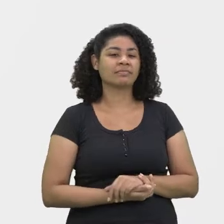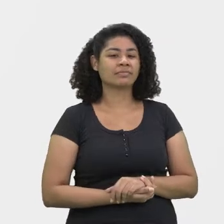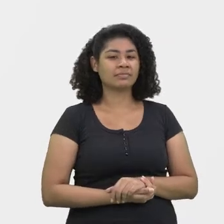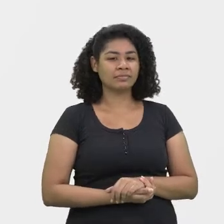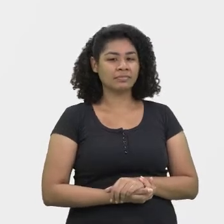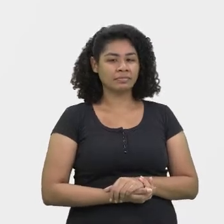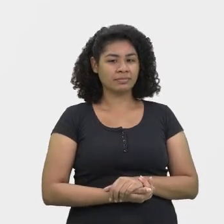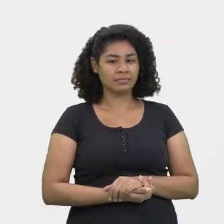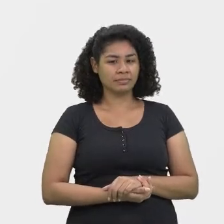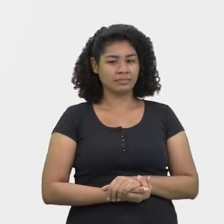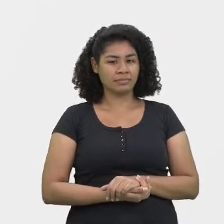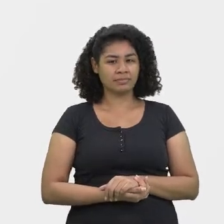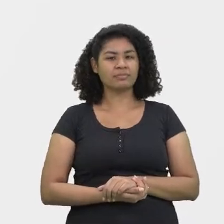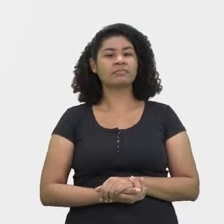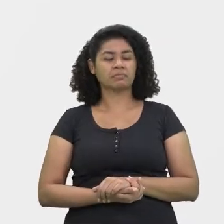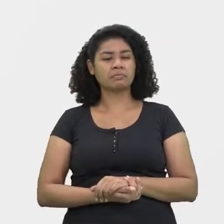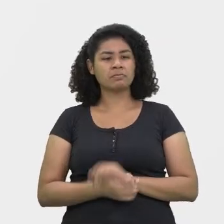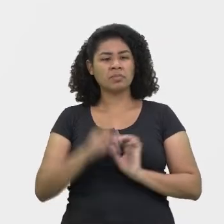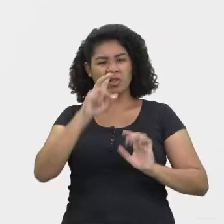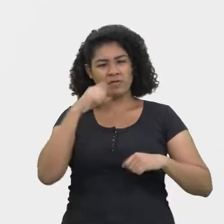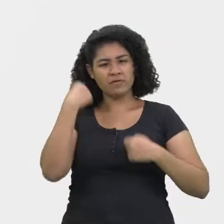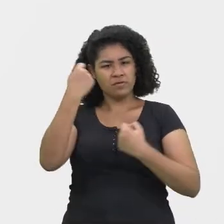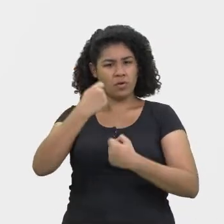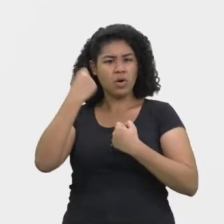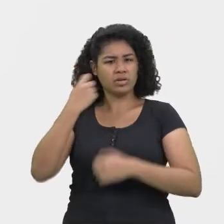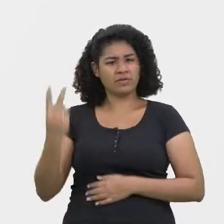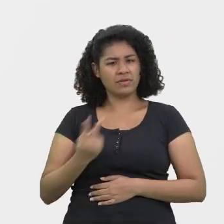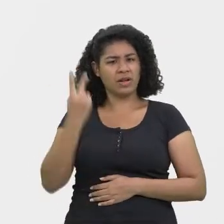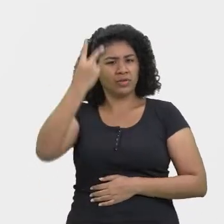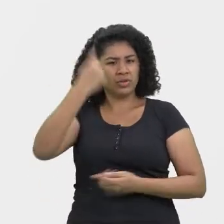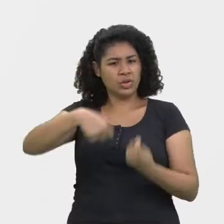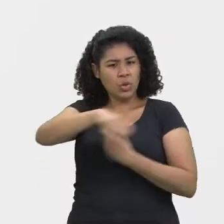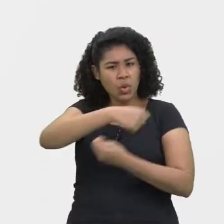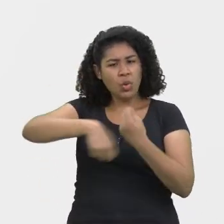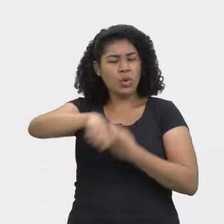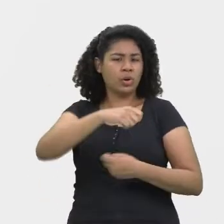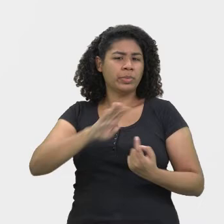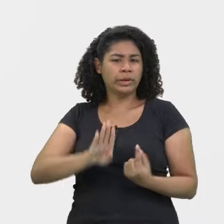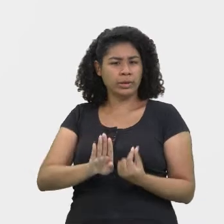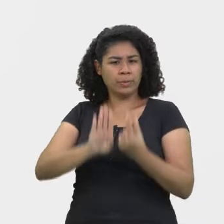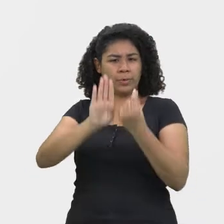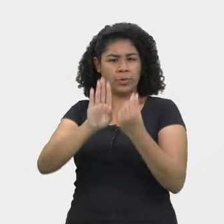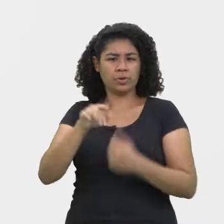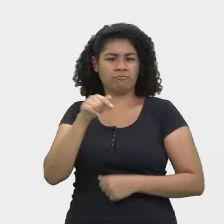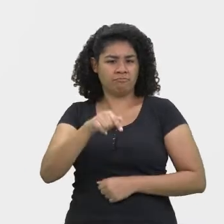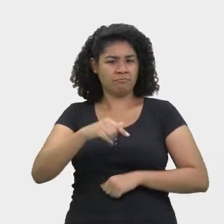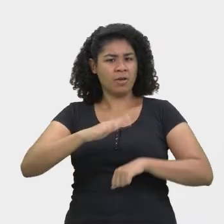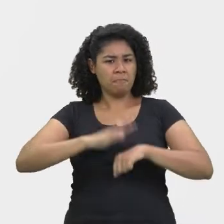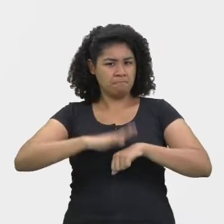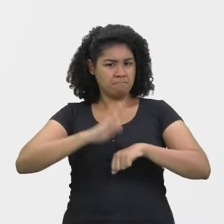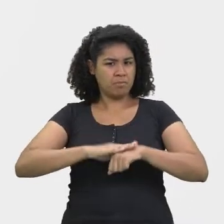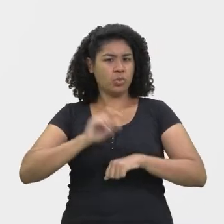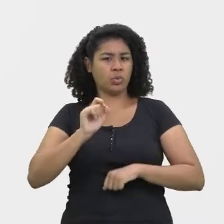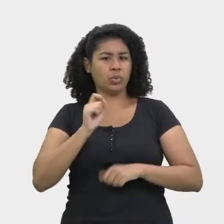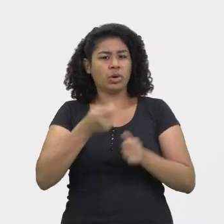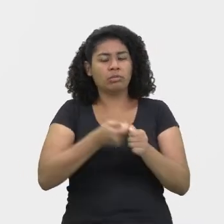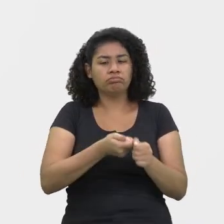fortalecimento dos princípios sociais e econômicos da burguesia, que a gente acabou de comentar, que passaram a ser sustentados pela aprovação